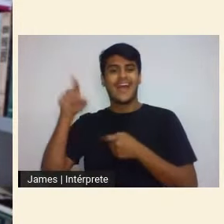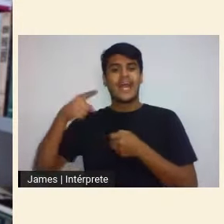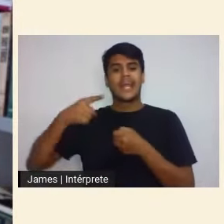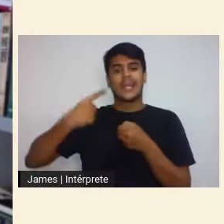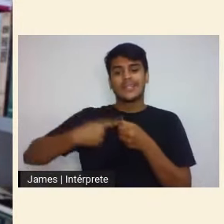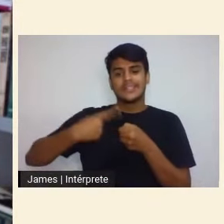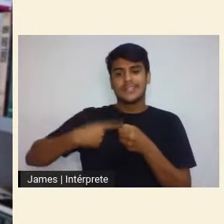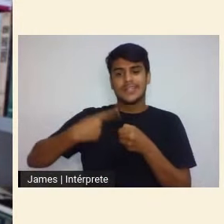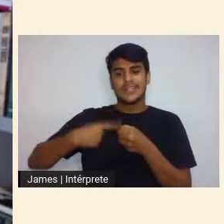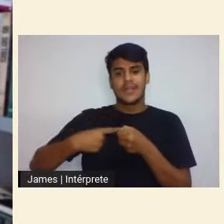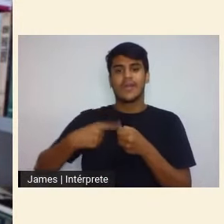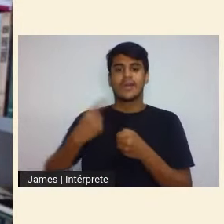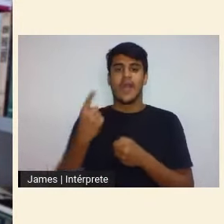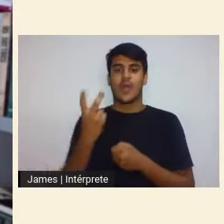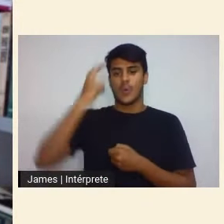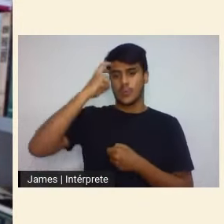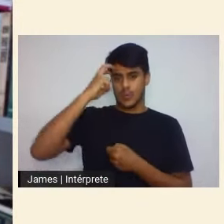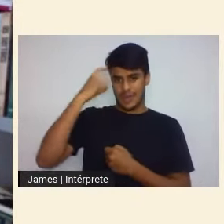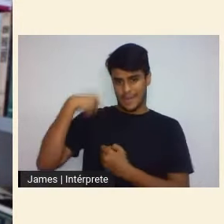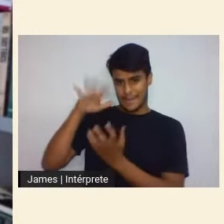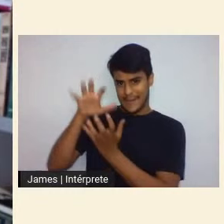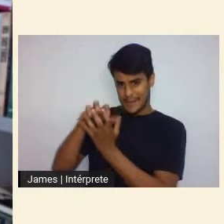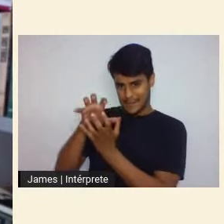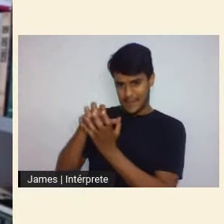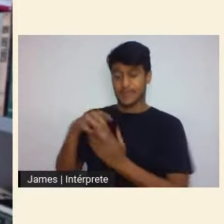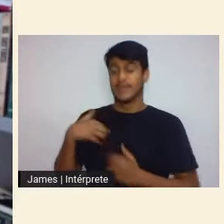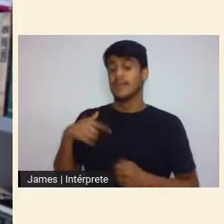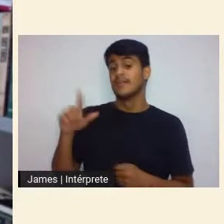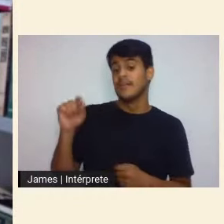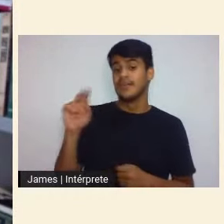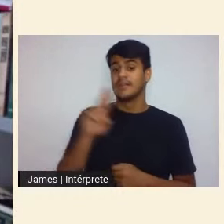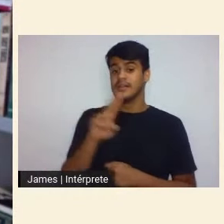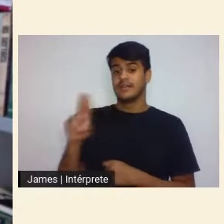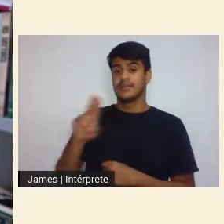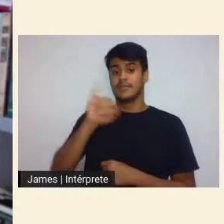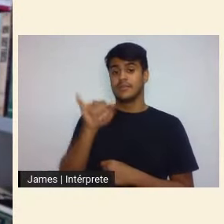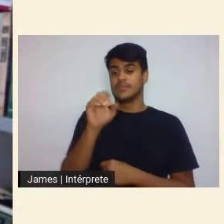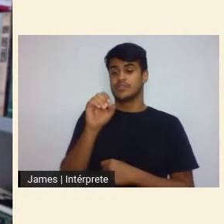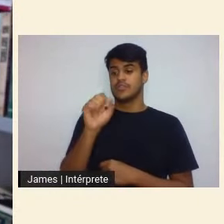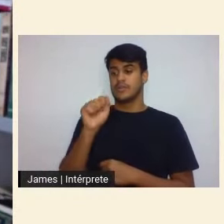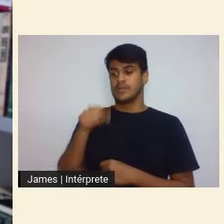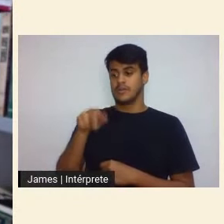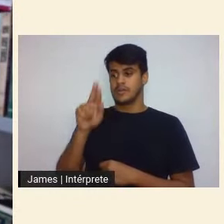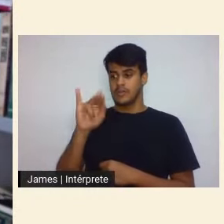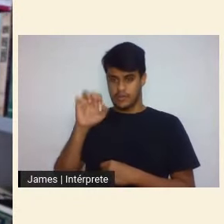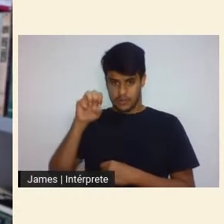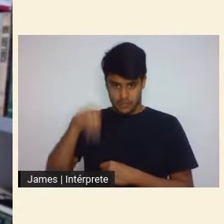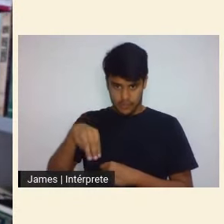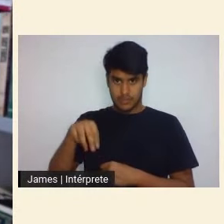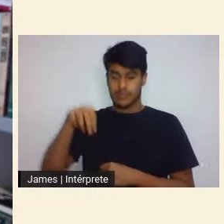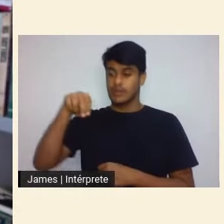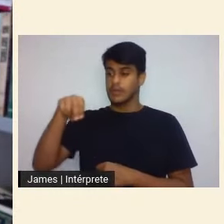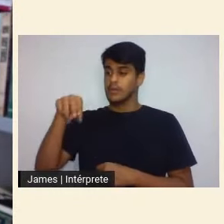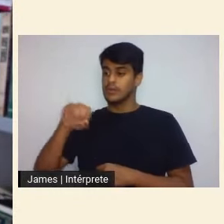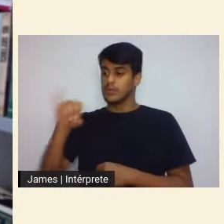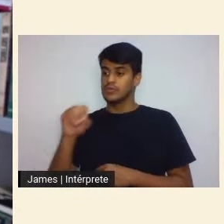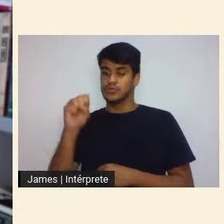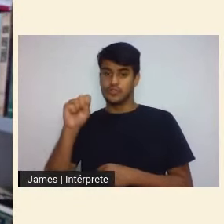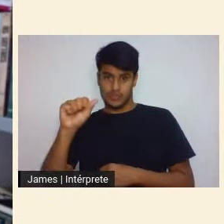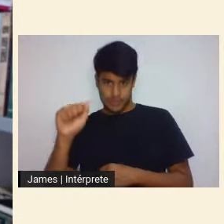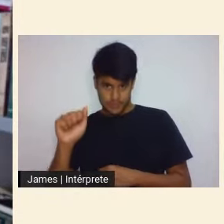da cultura pernambucana, que é o Joaquim Enojosa, né? Joaquim Enojosa publicou